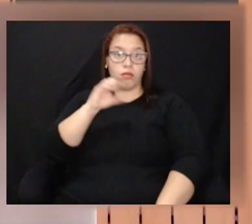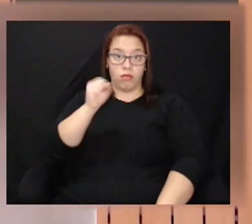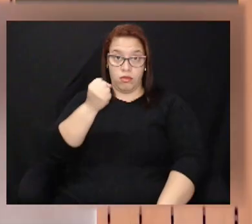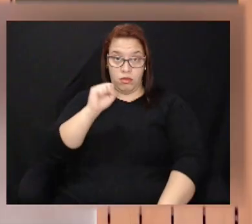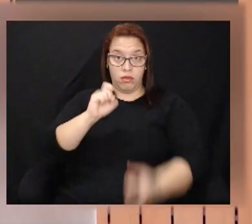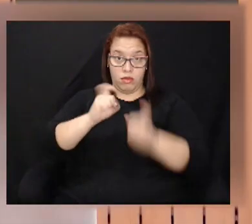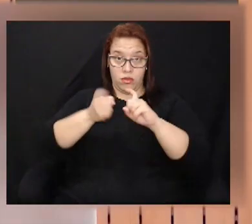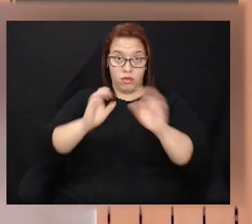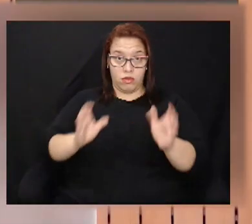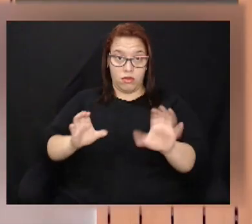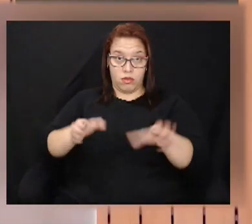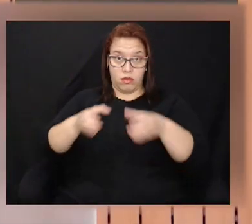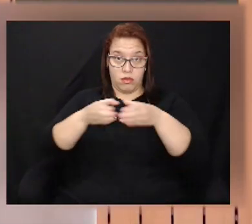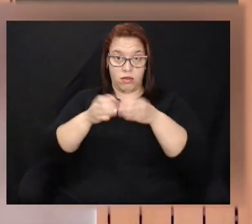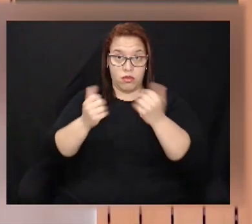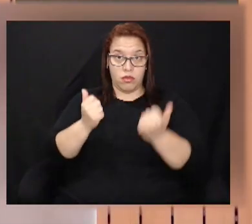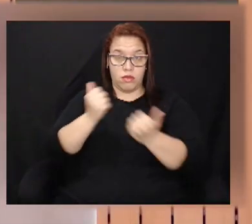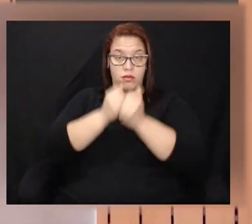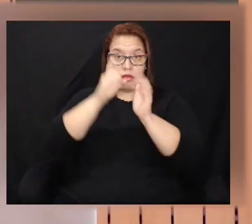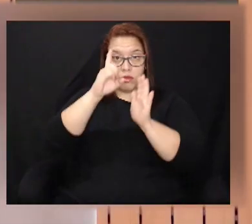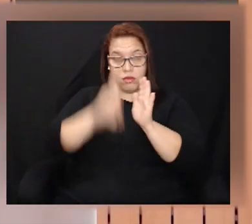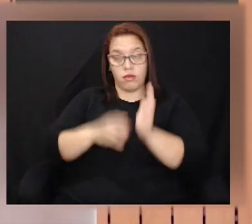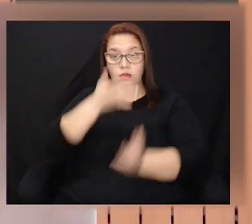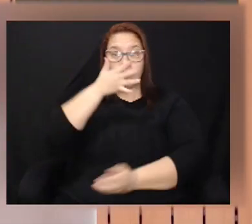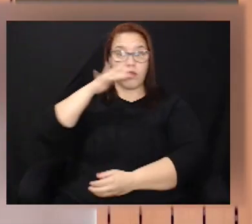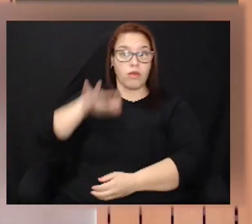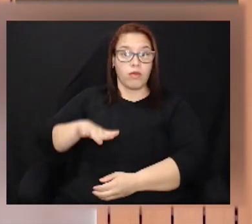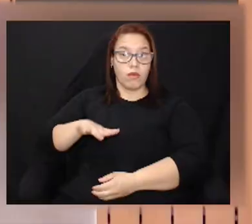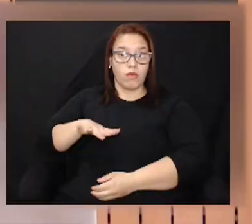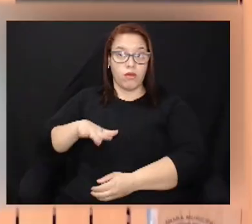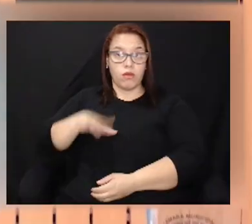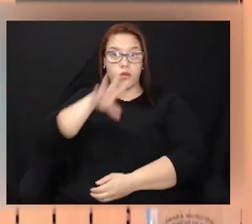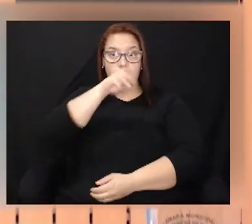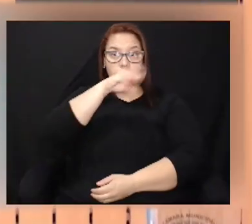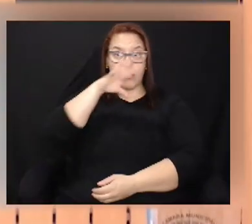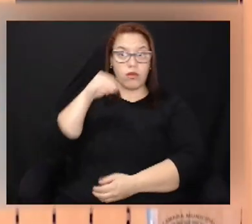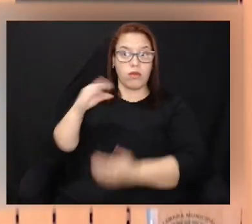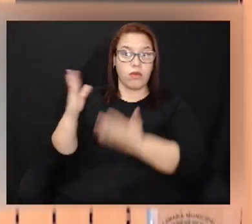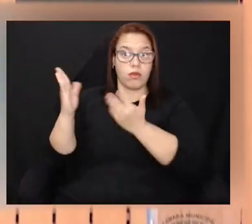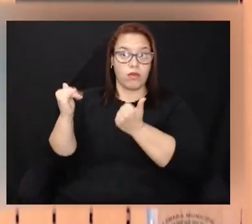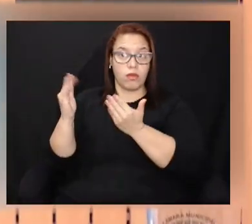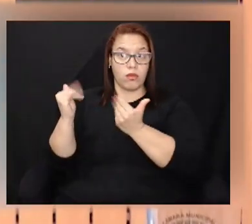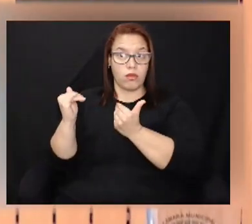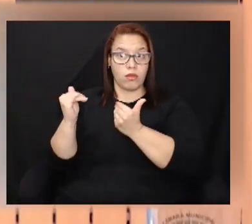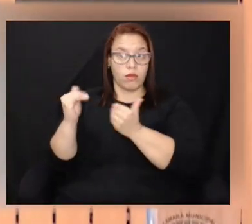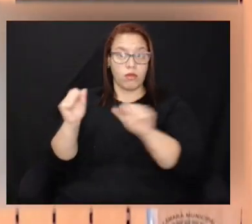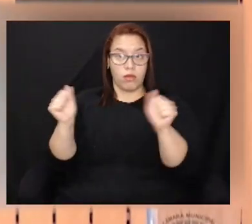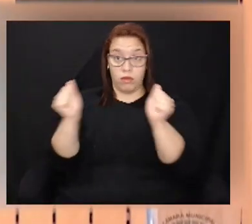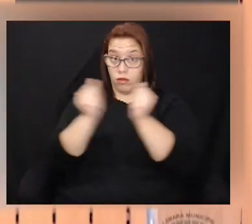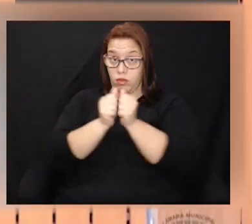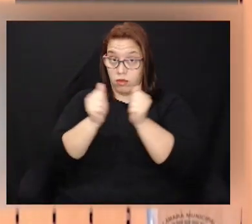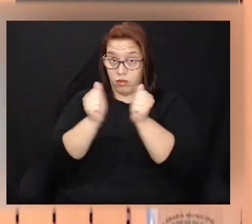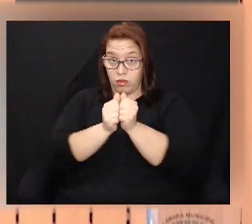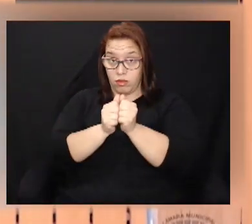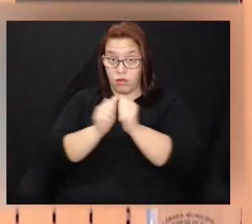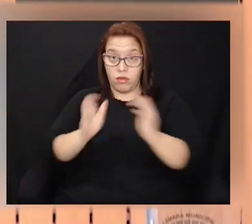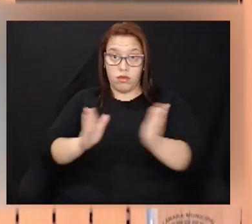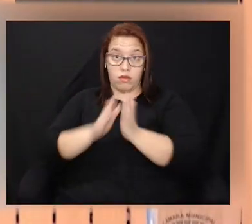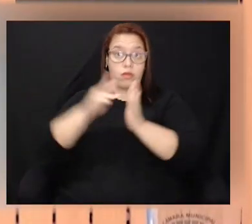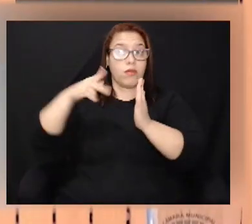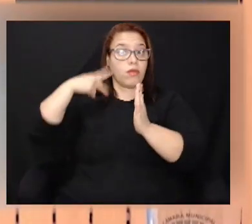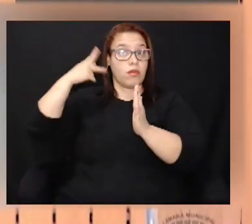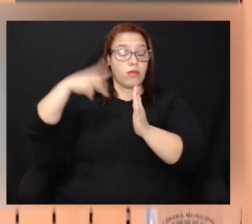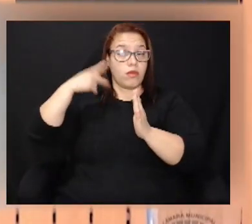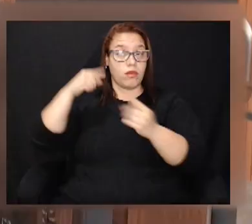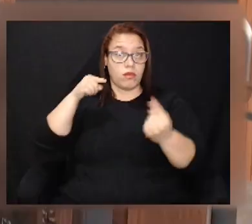Comissão de Defesa dos Direitos da Criança, do Adolescente e da Juventude, em conjunto com a Frente Parlamentar contra o